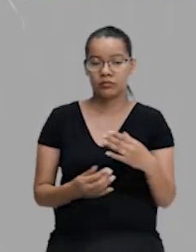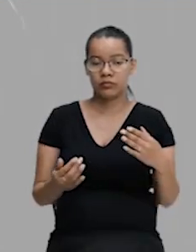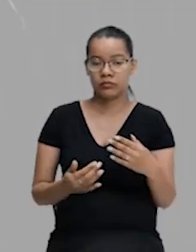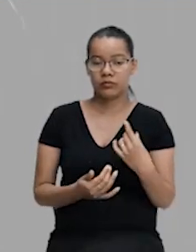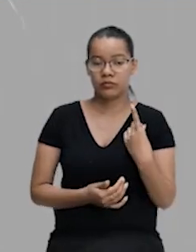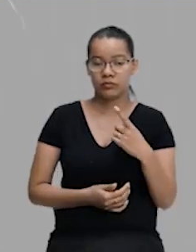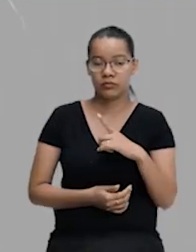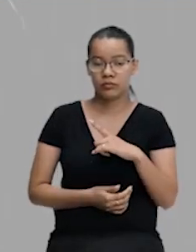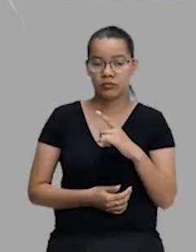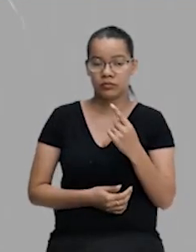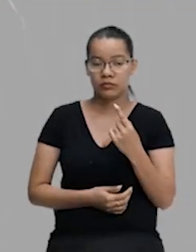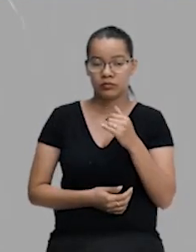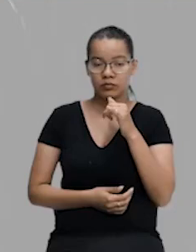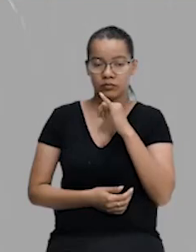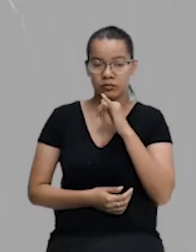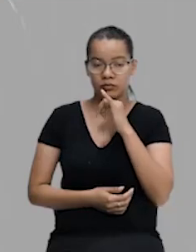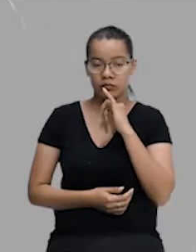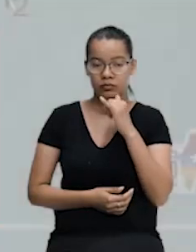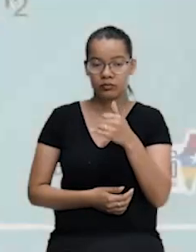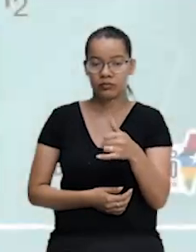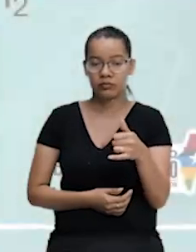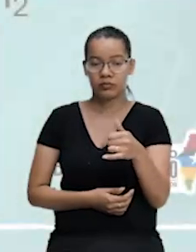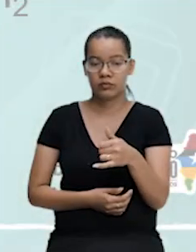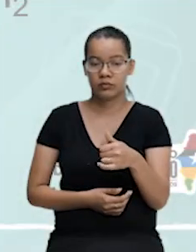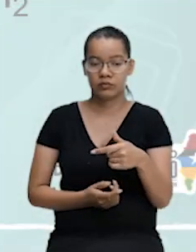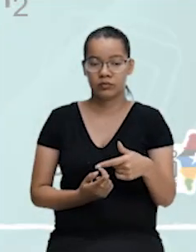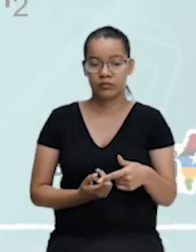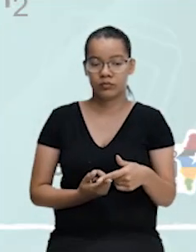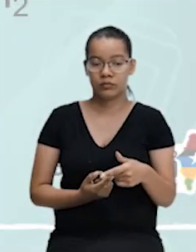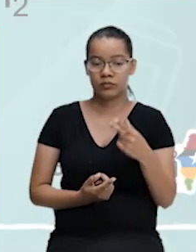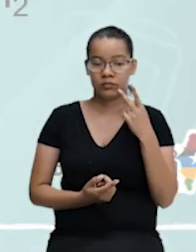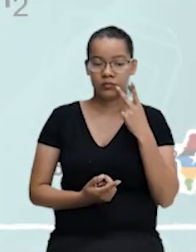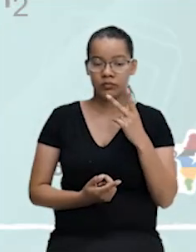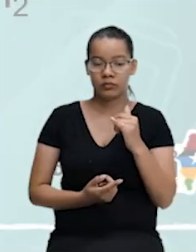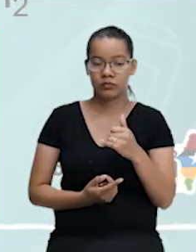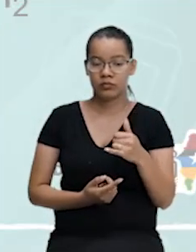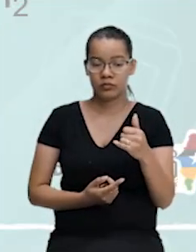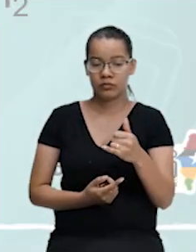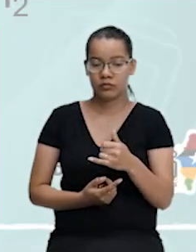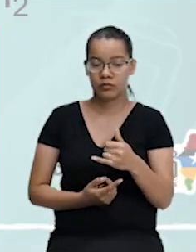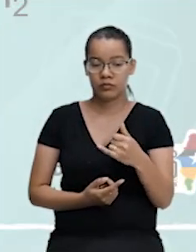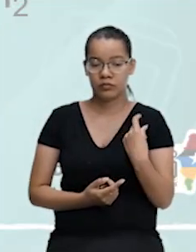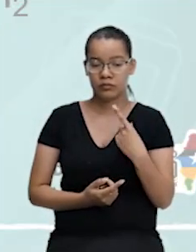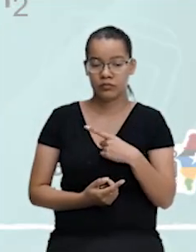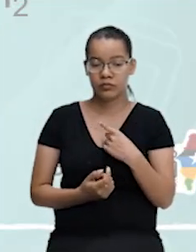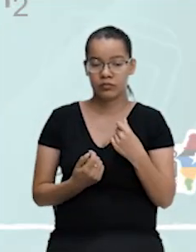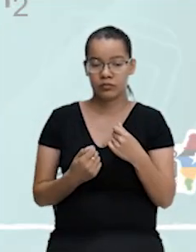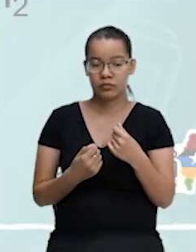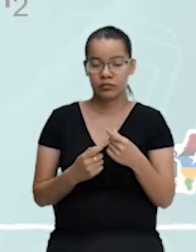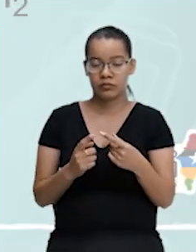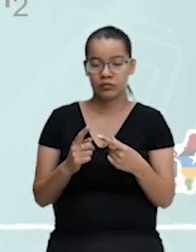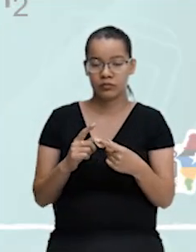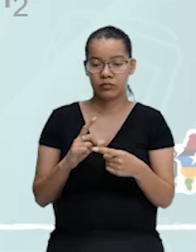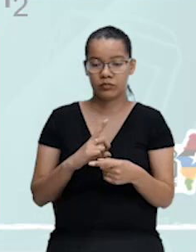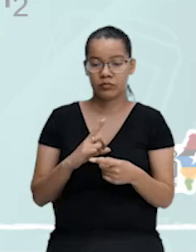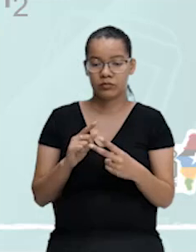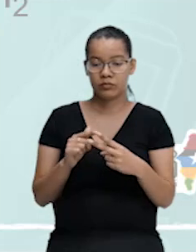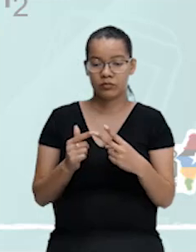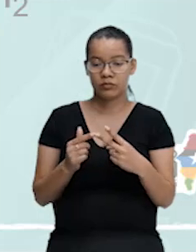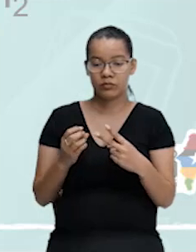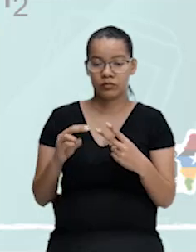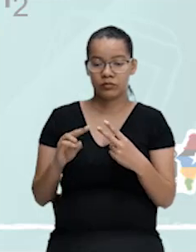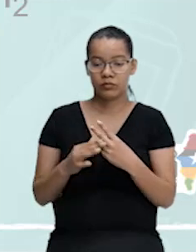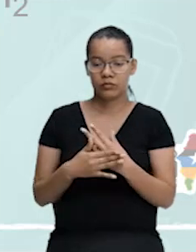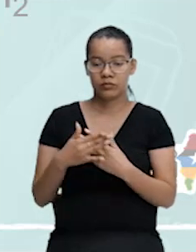temos o exemplo de um óleo. Porque para ser óleo, vamos precisar ter 2 ou